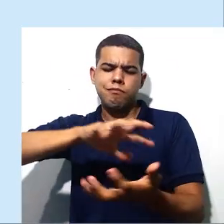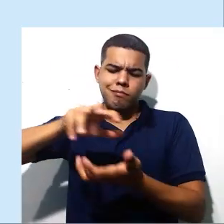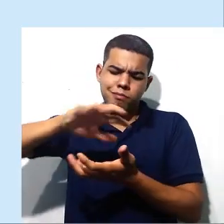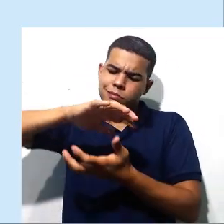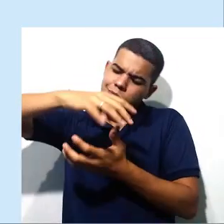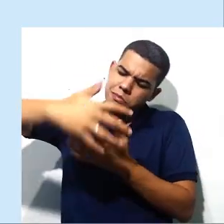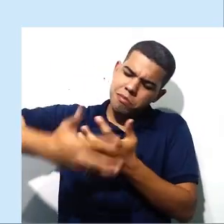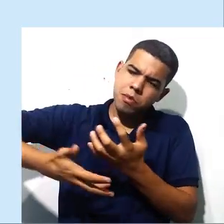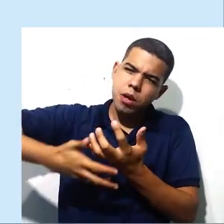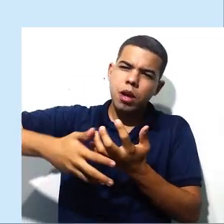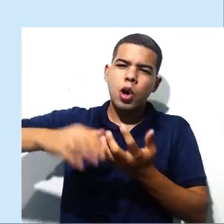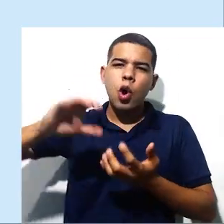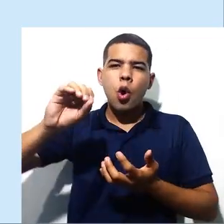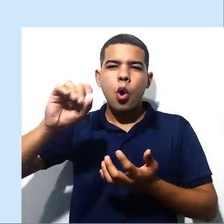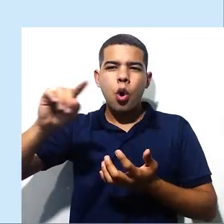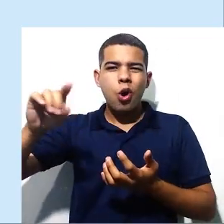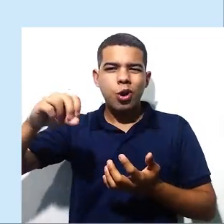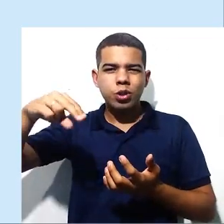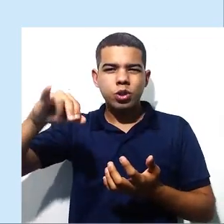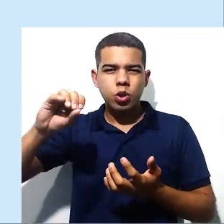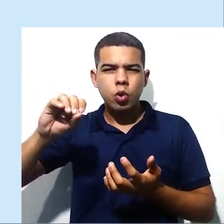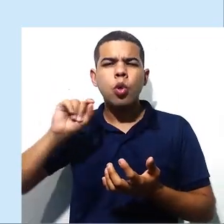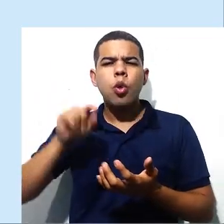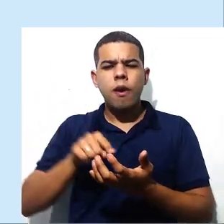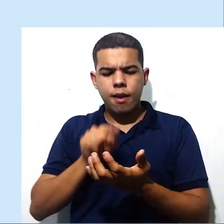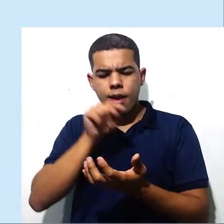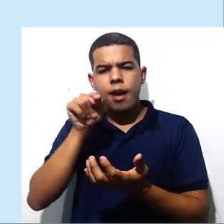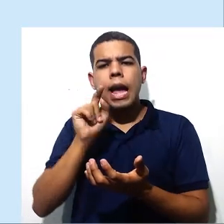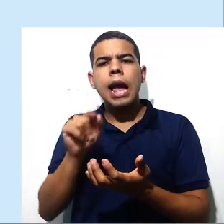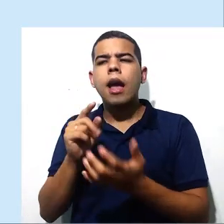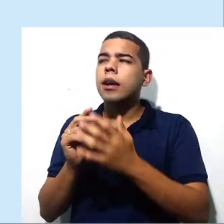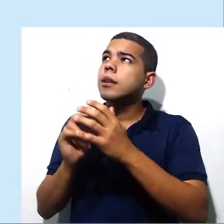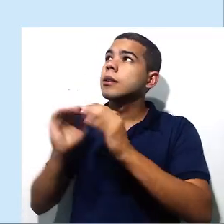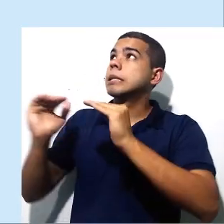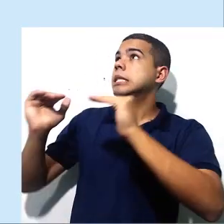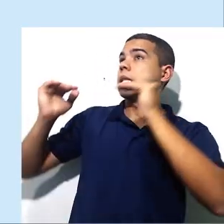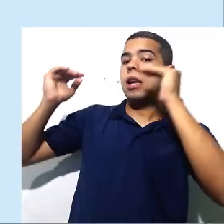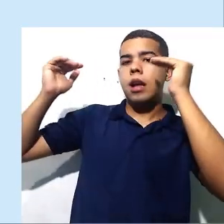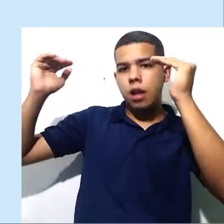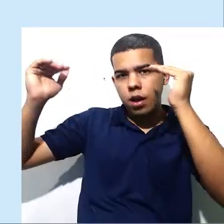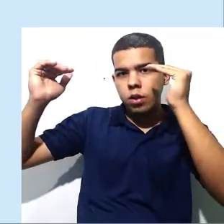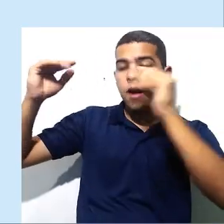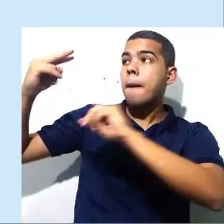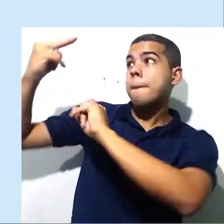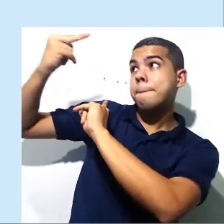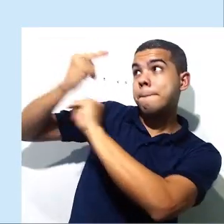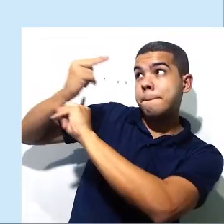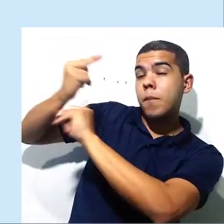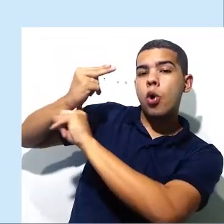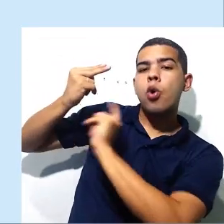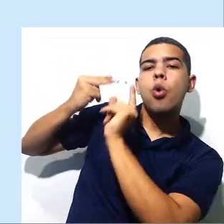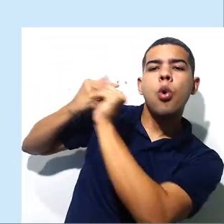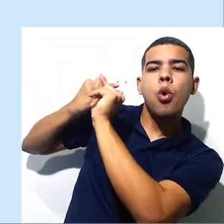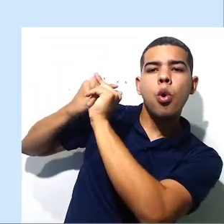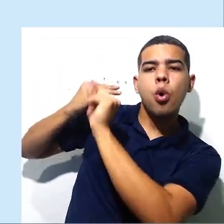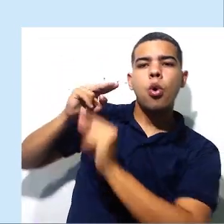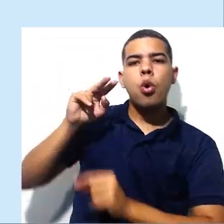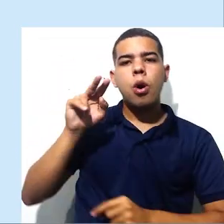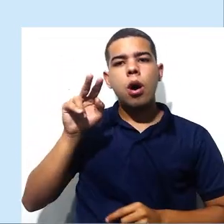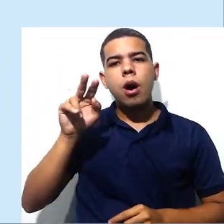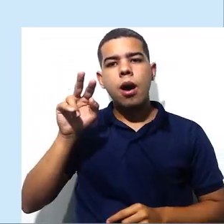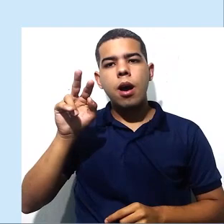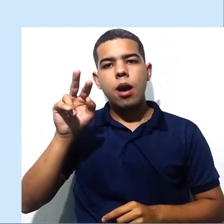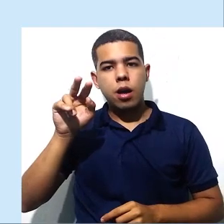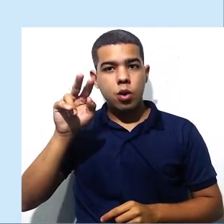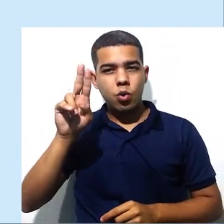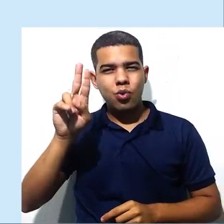alta atmosfera e que vai nos proteger contra os raios ultravioletas. Só que a ação do homem, né, com a questão